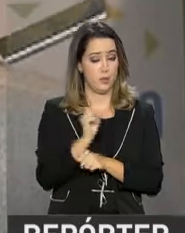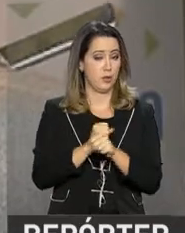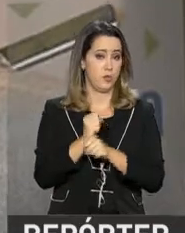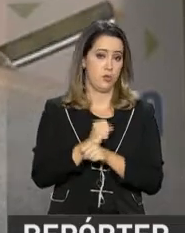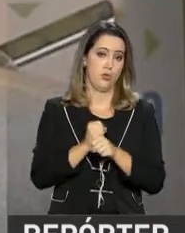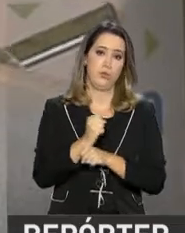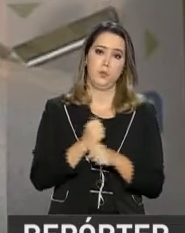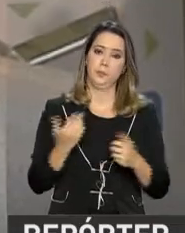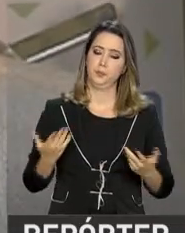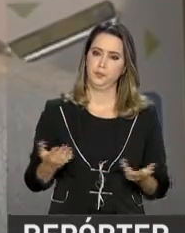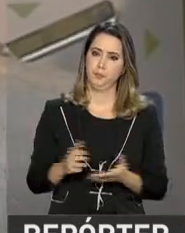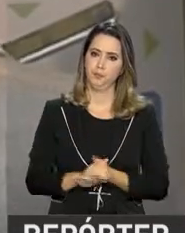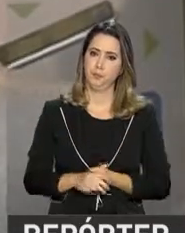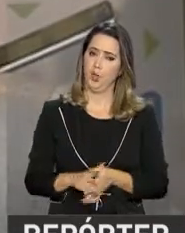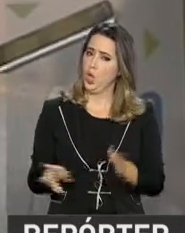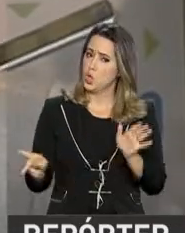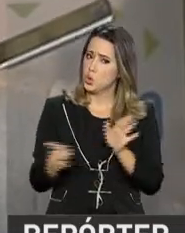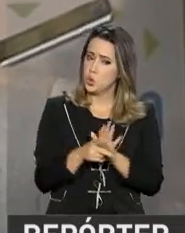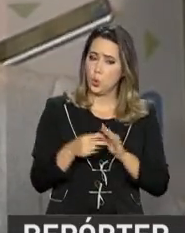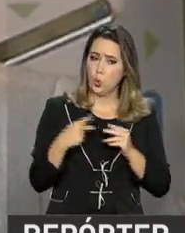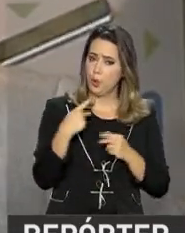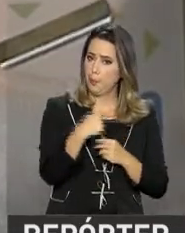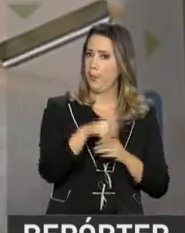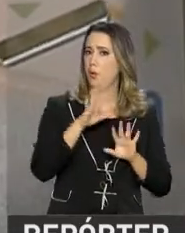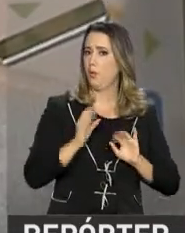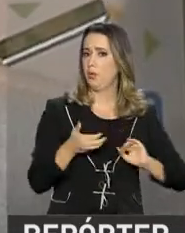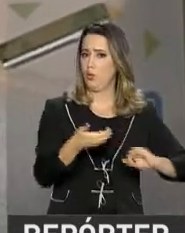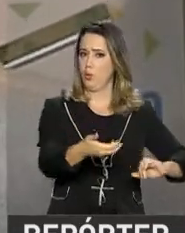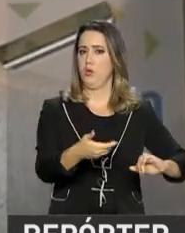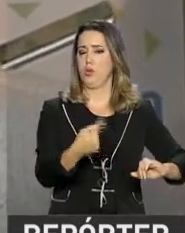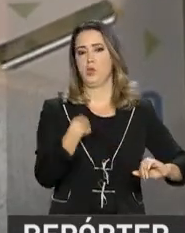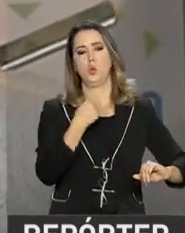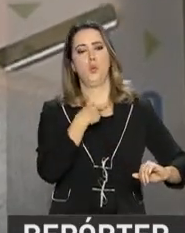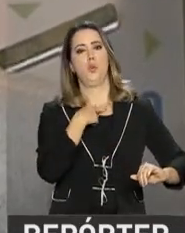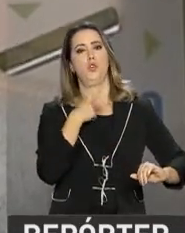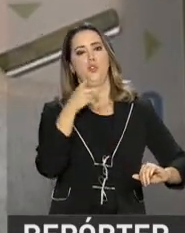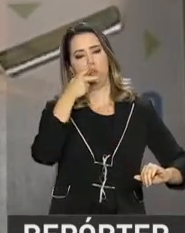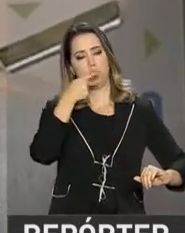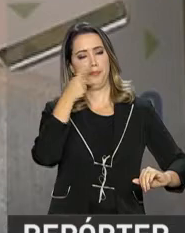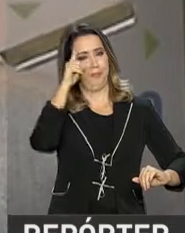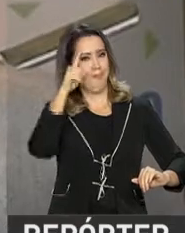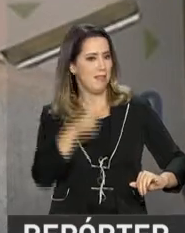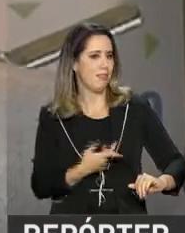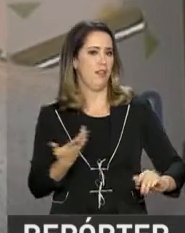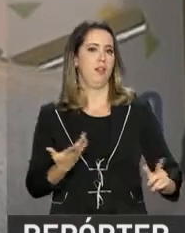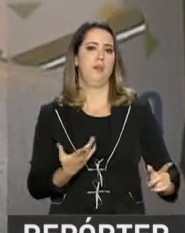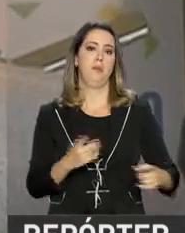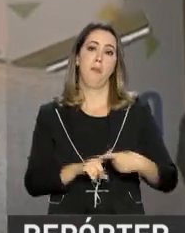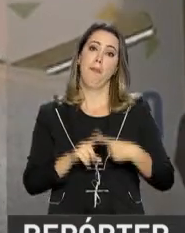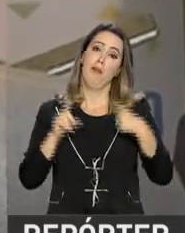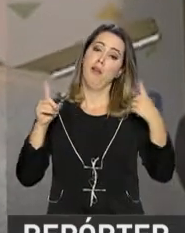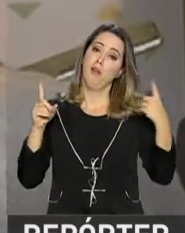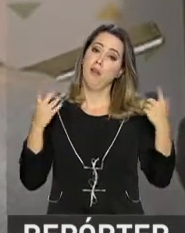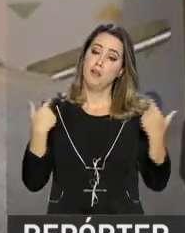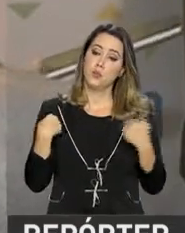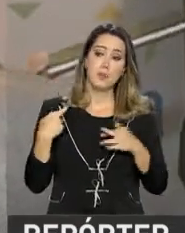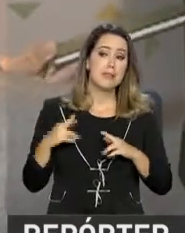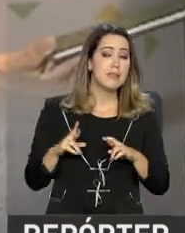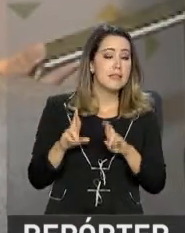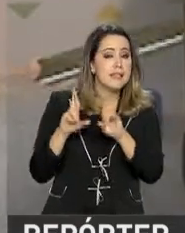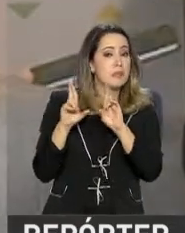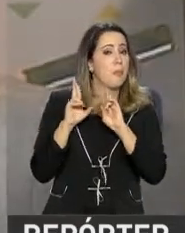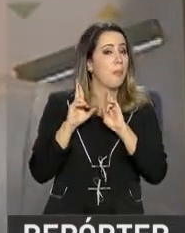rezando congresso nacional os compete definir limites o que o que se espera